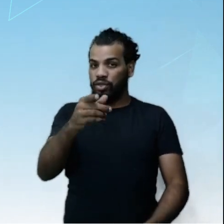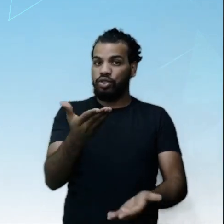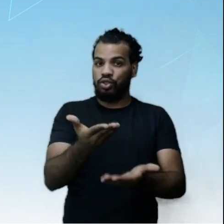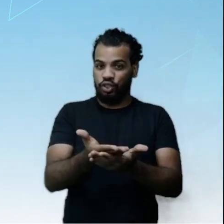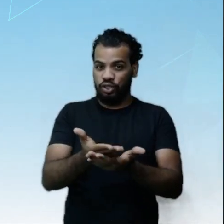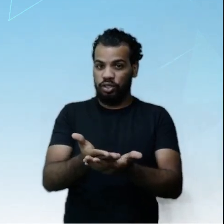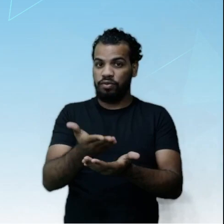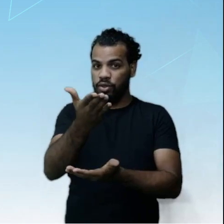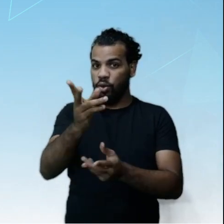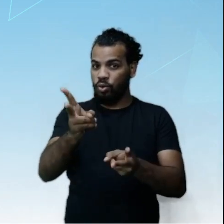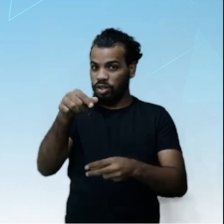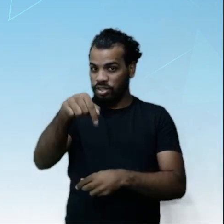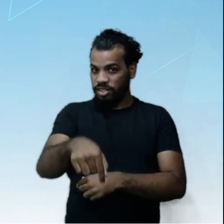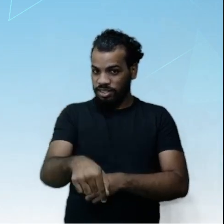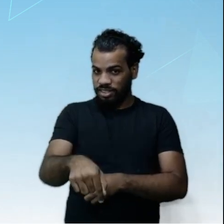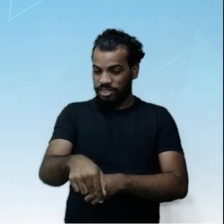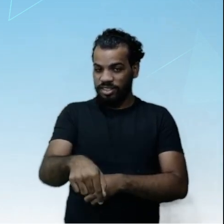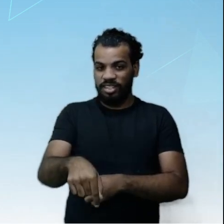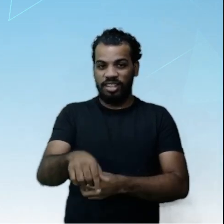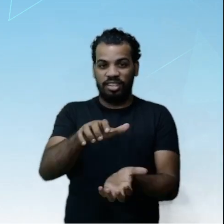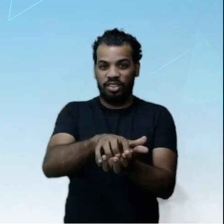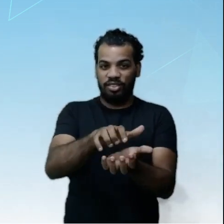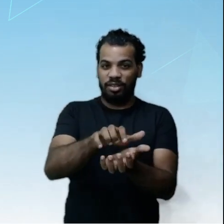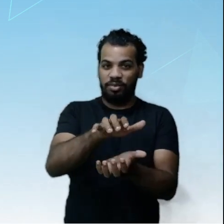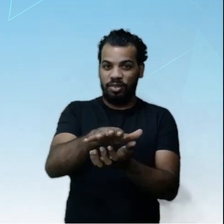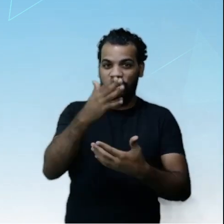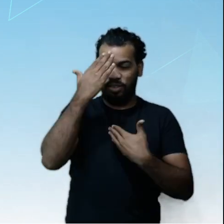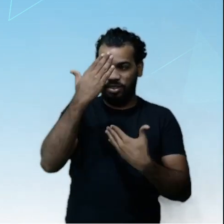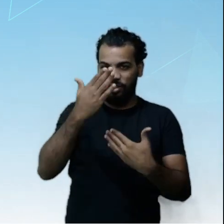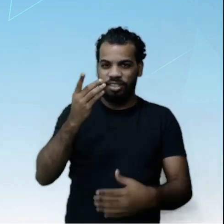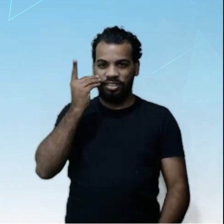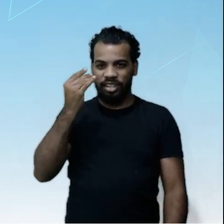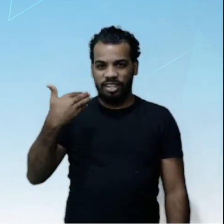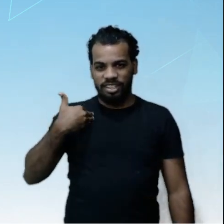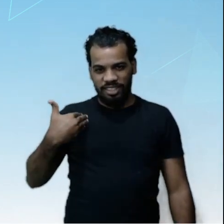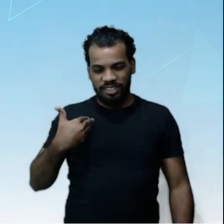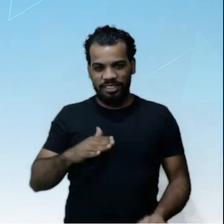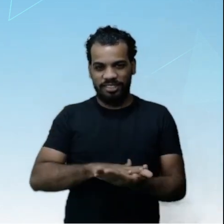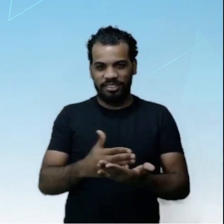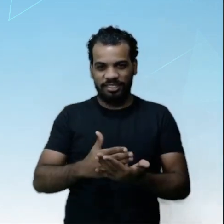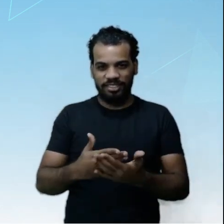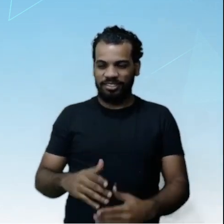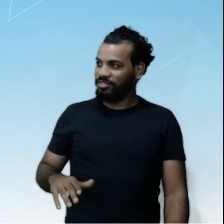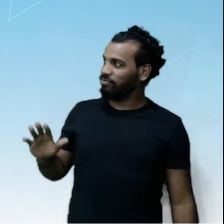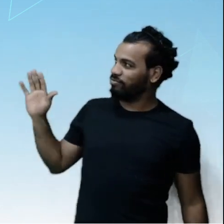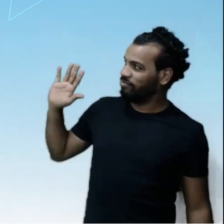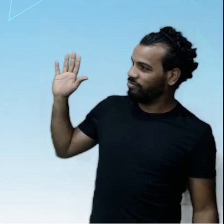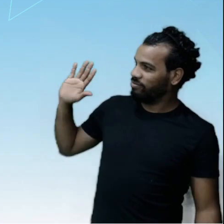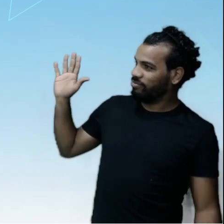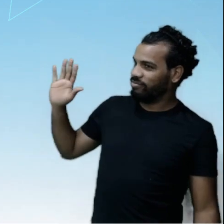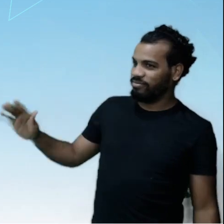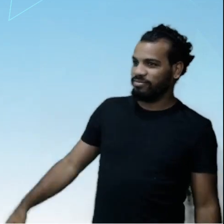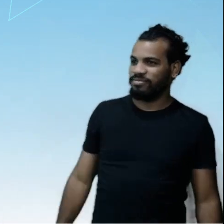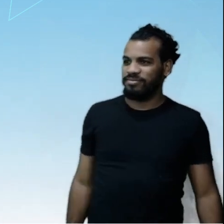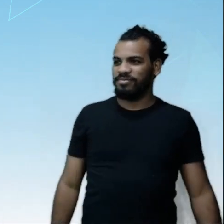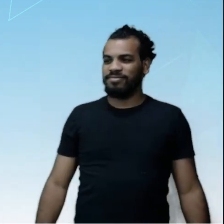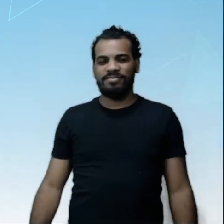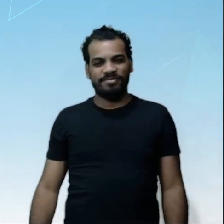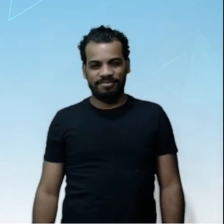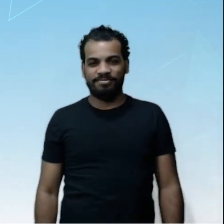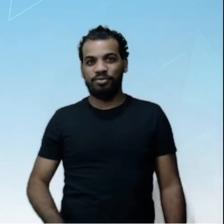fique aqui, continue conosco aqui no EducaPé. Agradeço aqui ao professor Danley. Muito obrigado, Danley. A Ronaldo aqui,